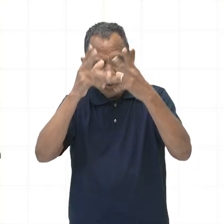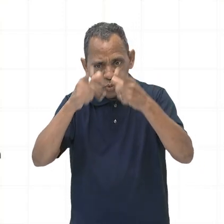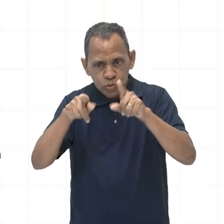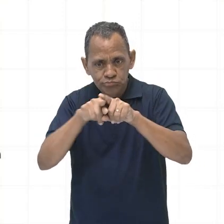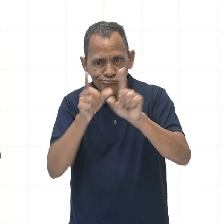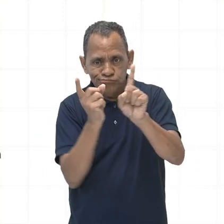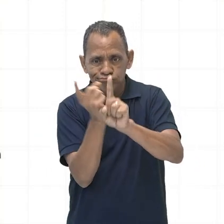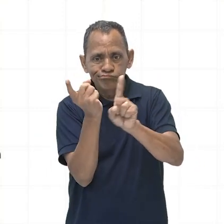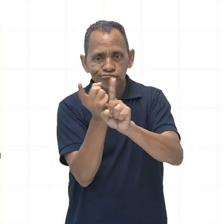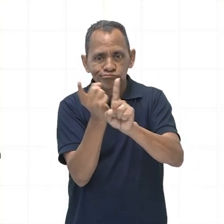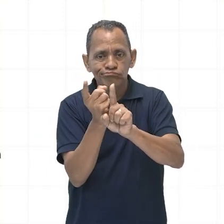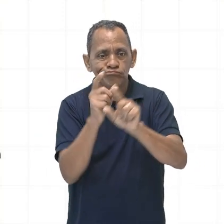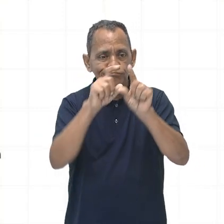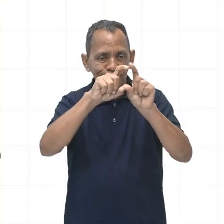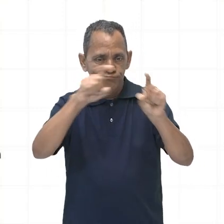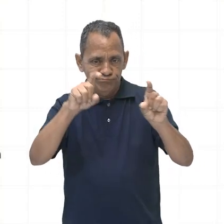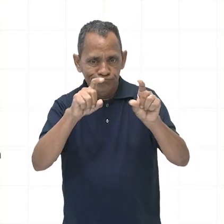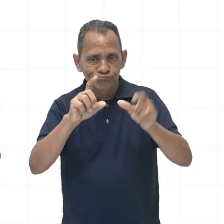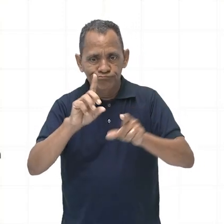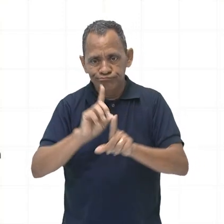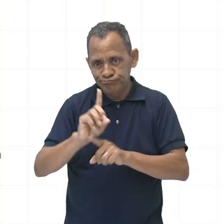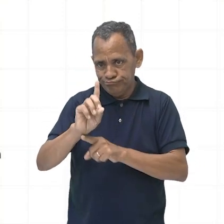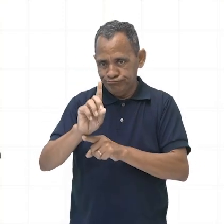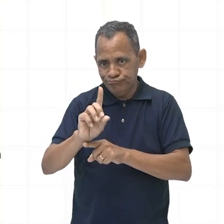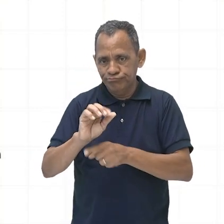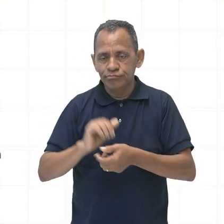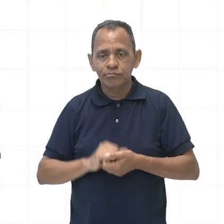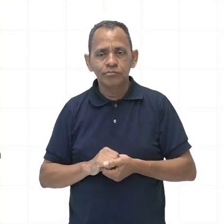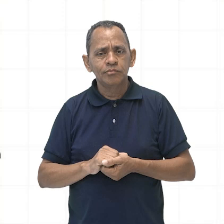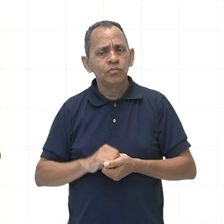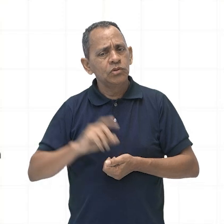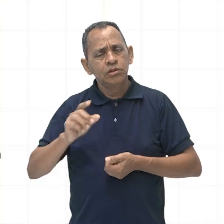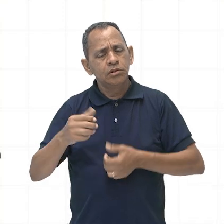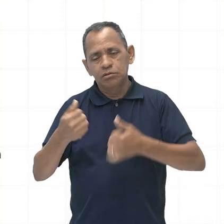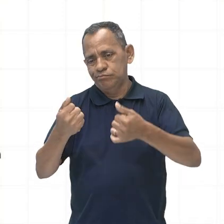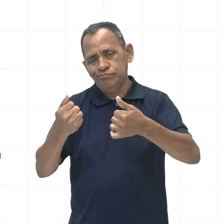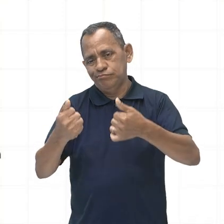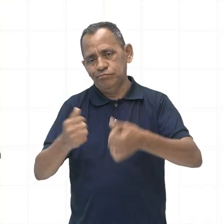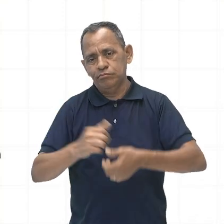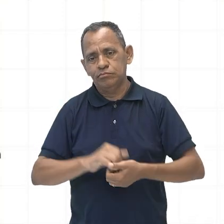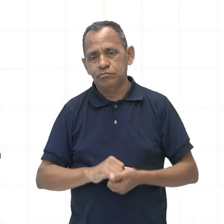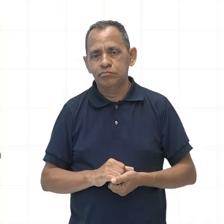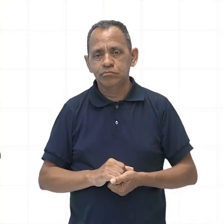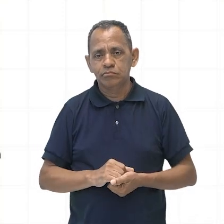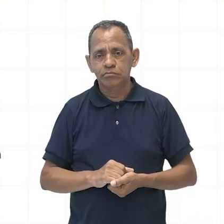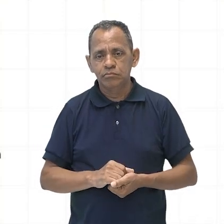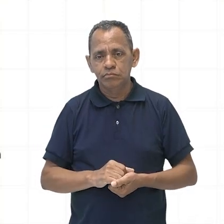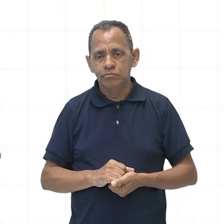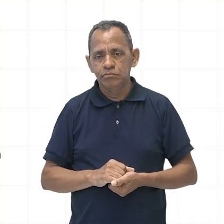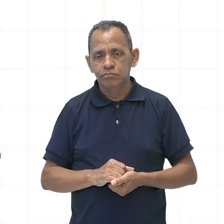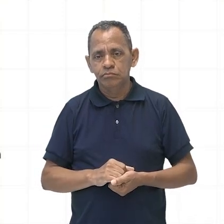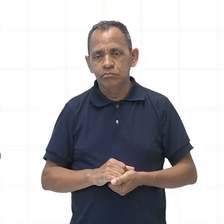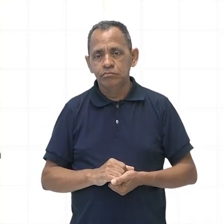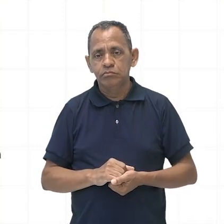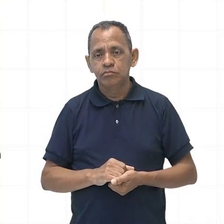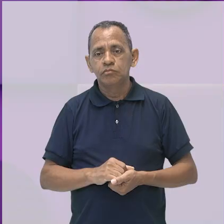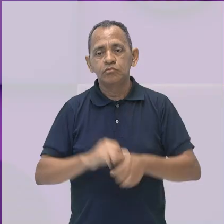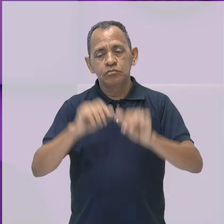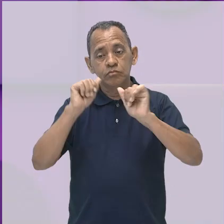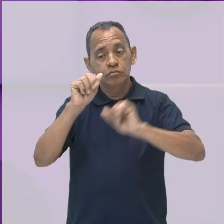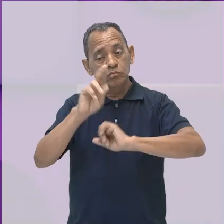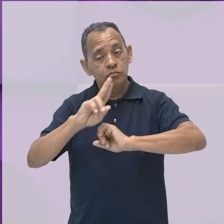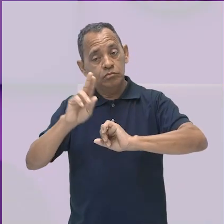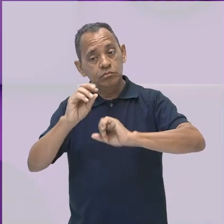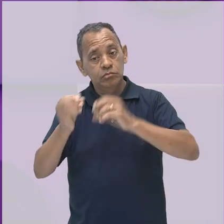encontrar essa fórmula da diagonal? Não, gente, você não vai precisar fazer toda essa conta aí com Pitágoras